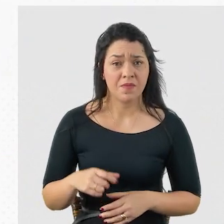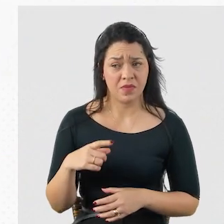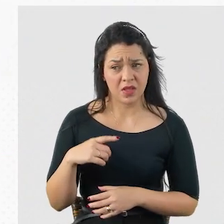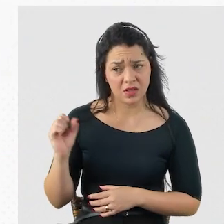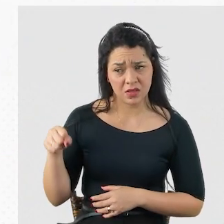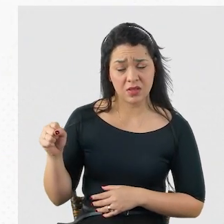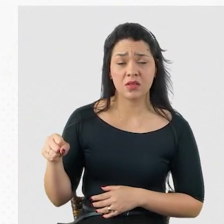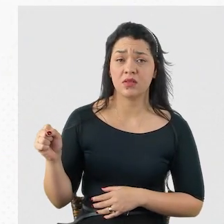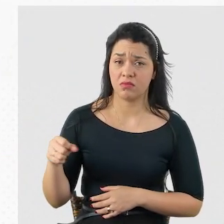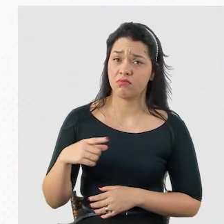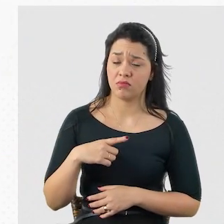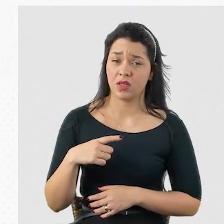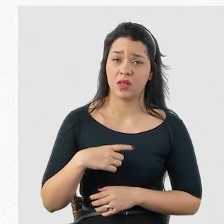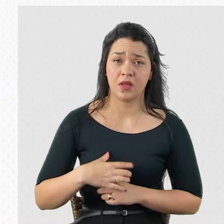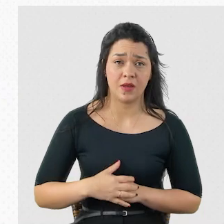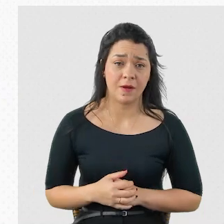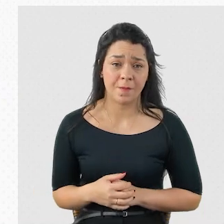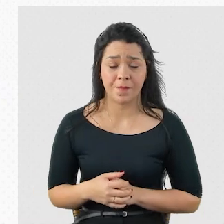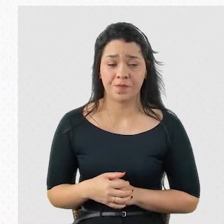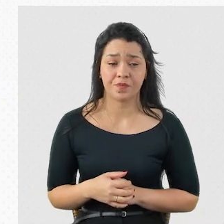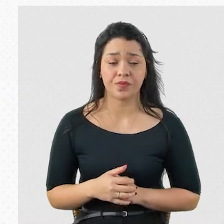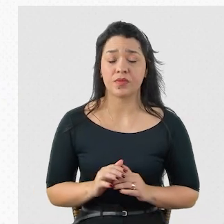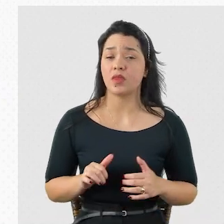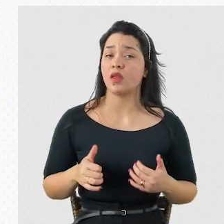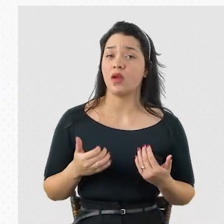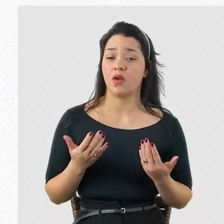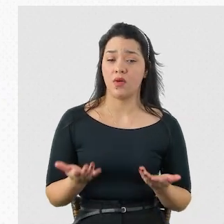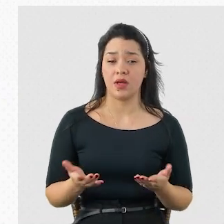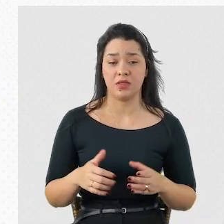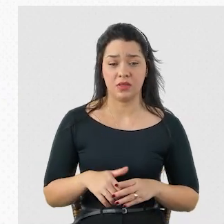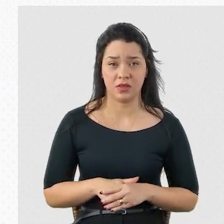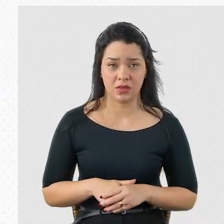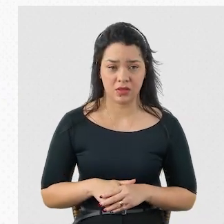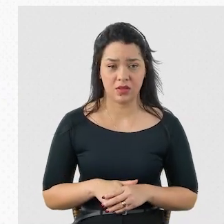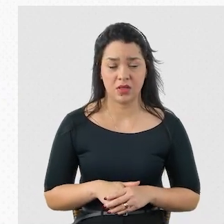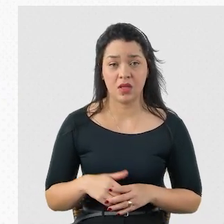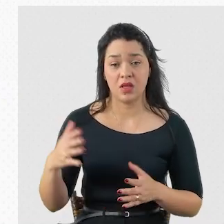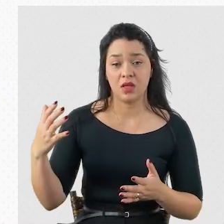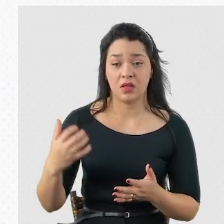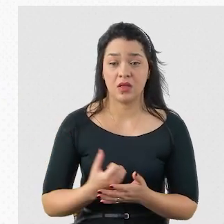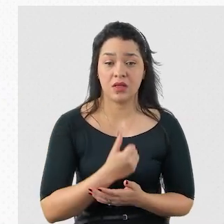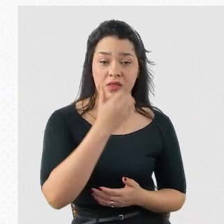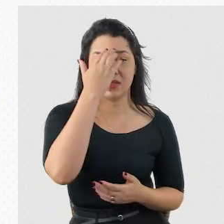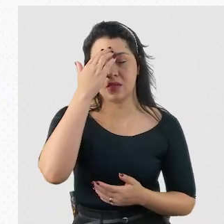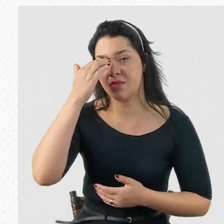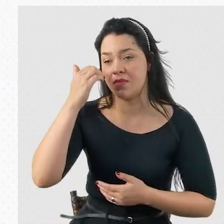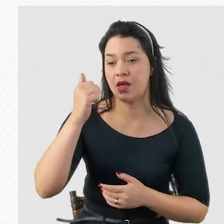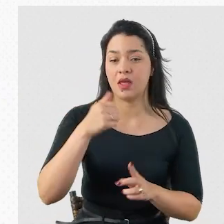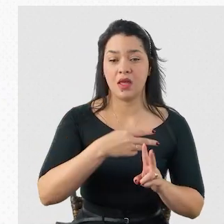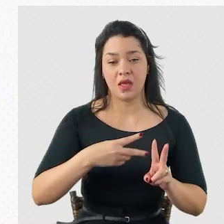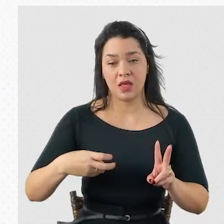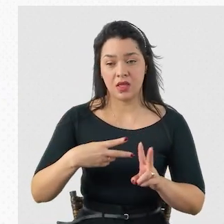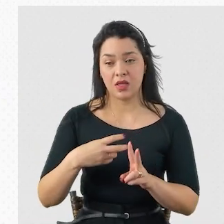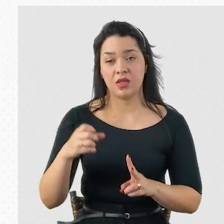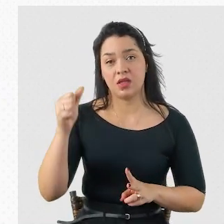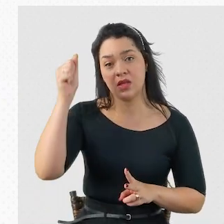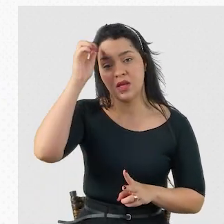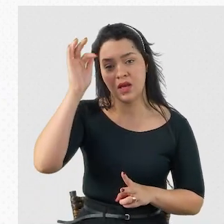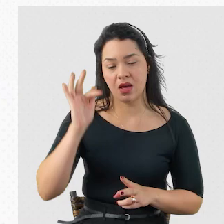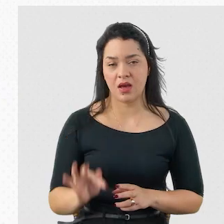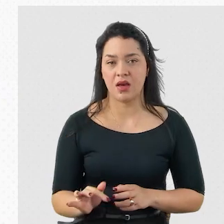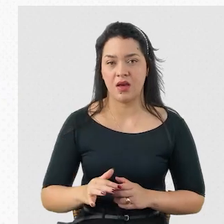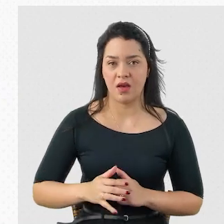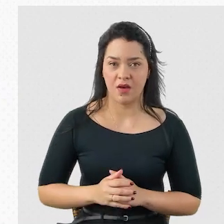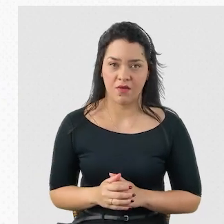professor? Sim, claro que existem eixos, né? Quais são eles? Resgatar saberes indígenas e afro-brasileiros. Primeiro